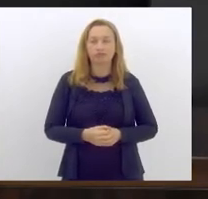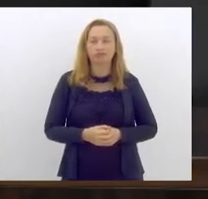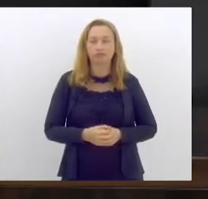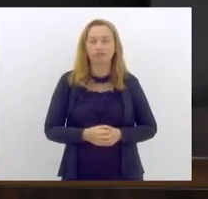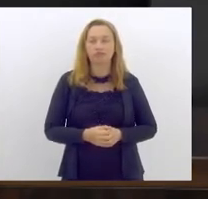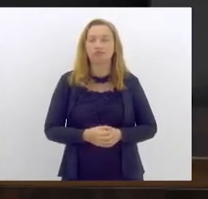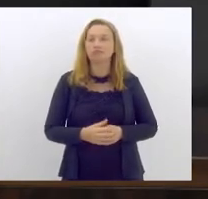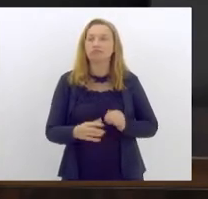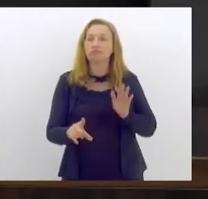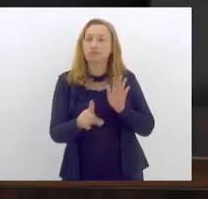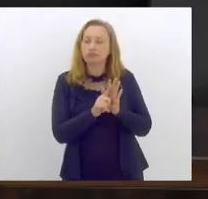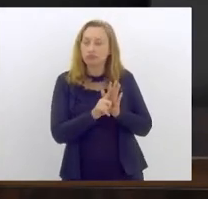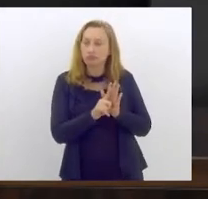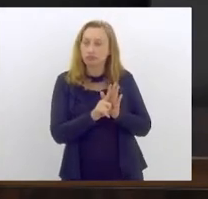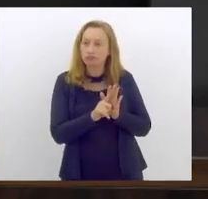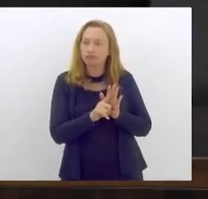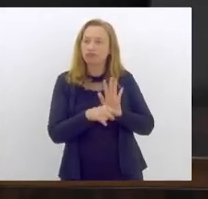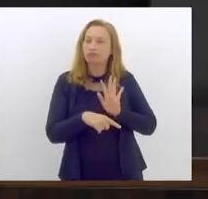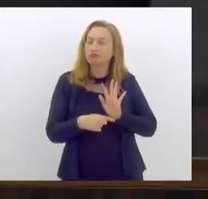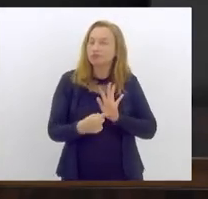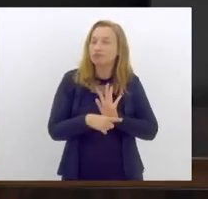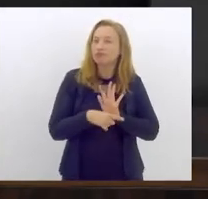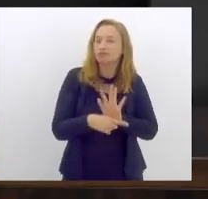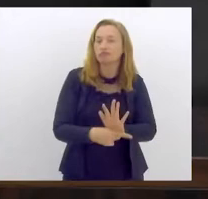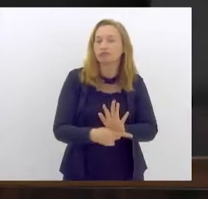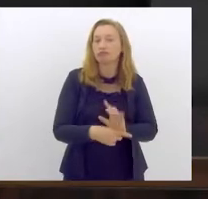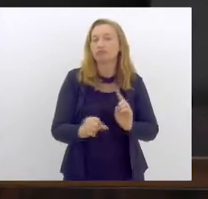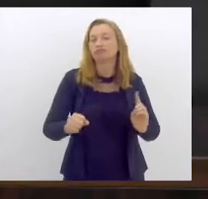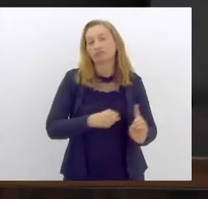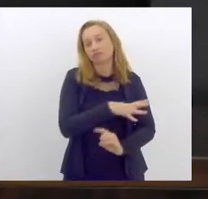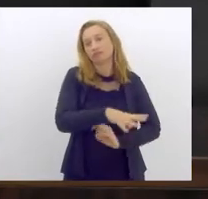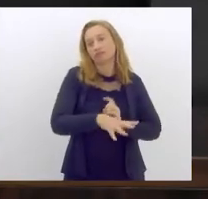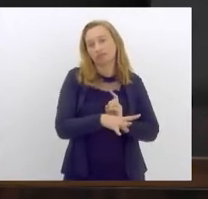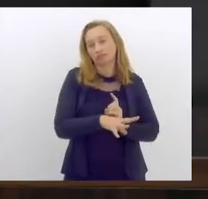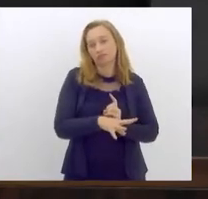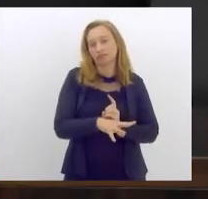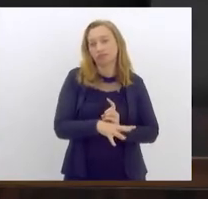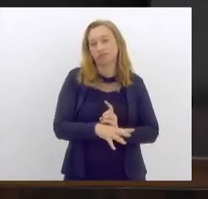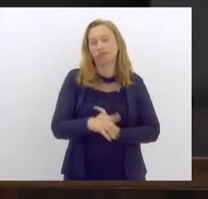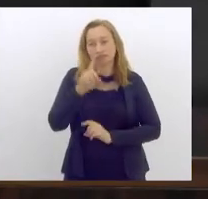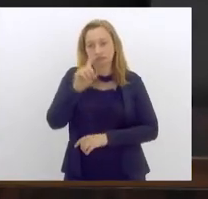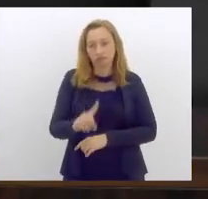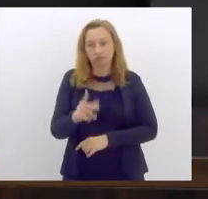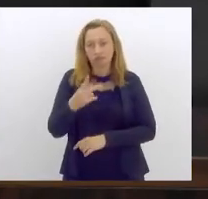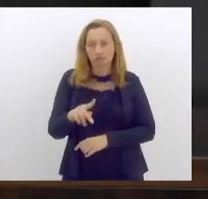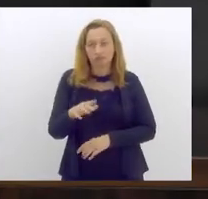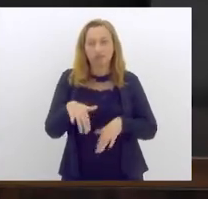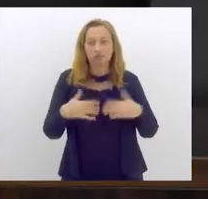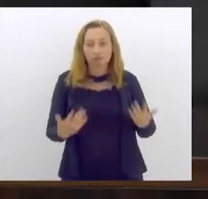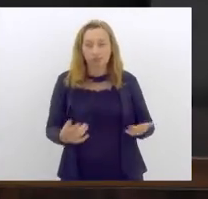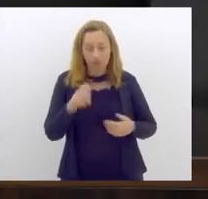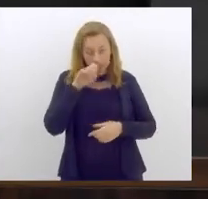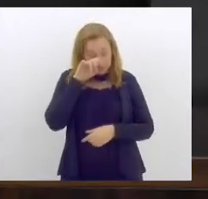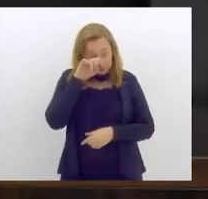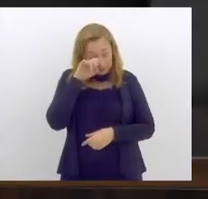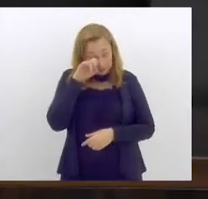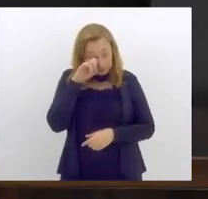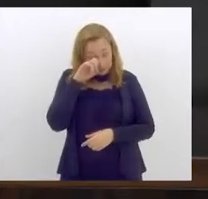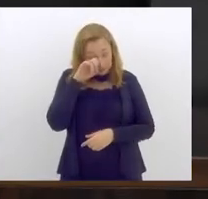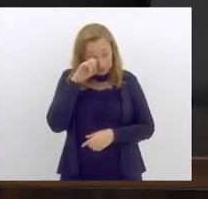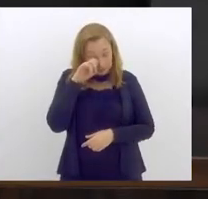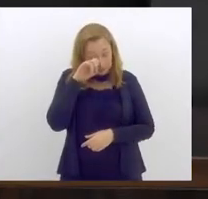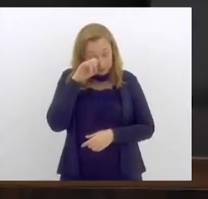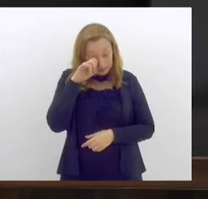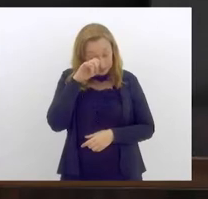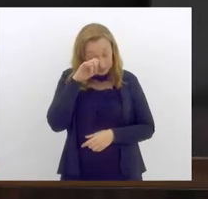leis que ajudam a sociedade nos seus direitos então isso